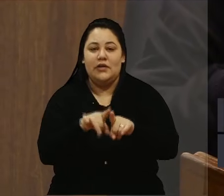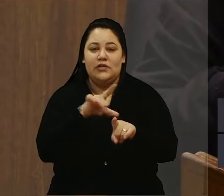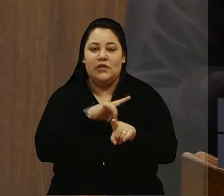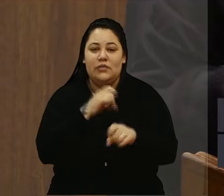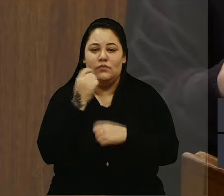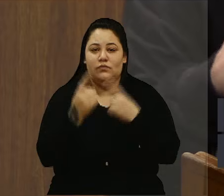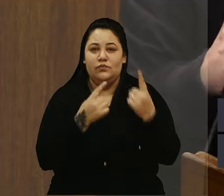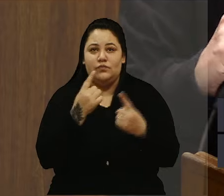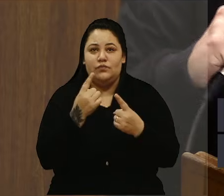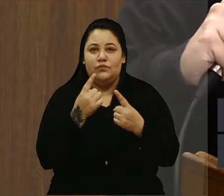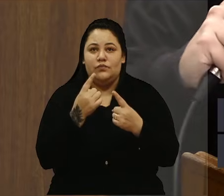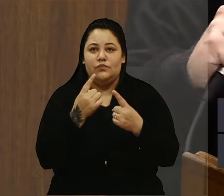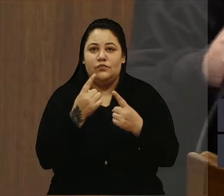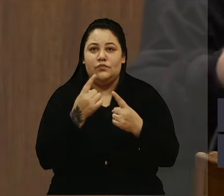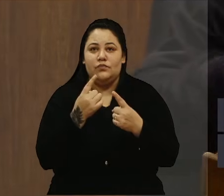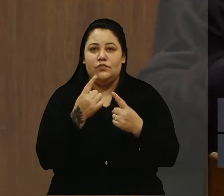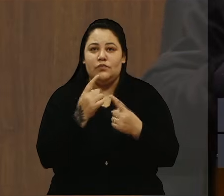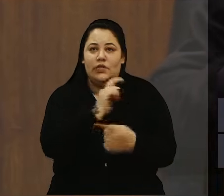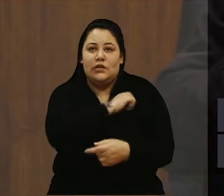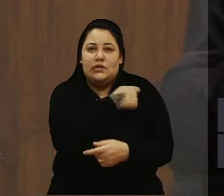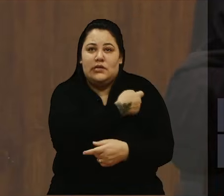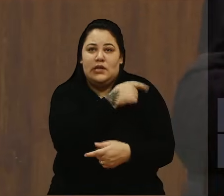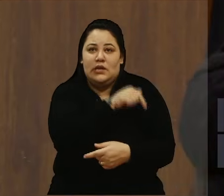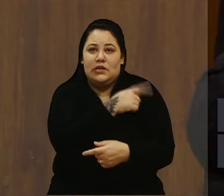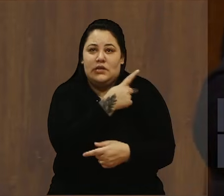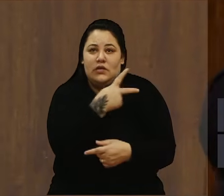comprometimento de receita no município de Caxias em